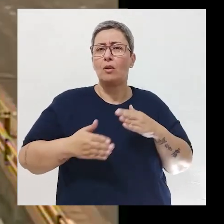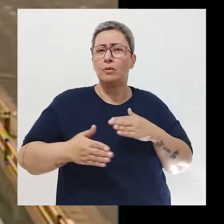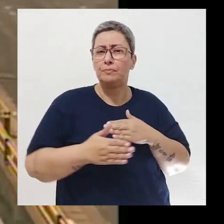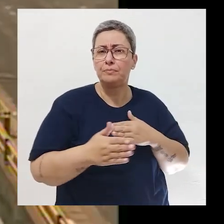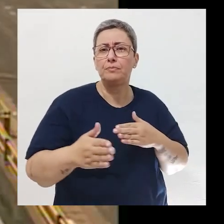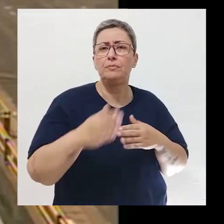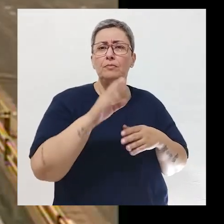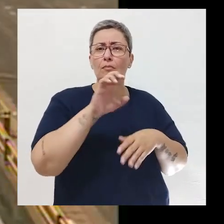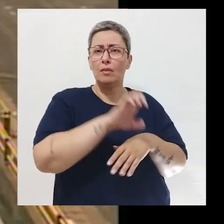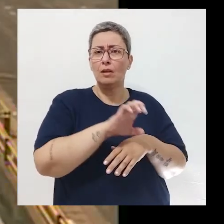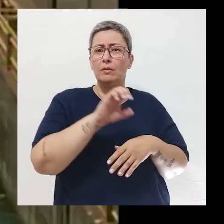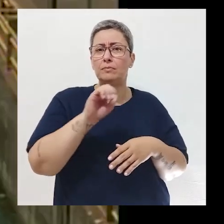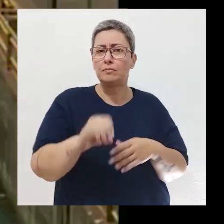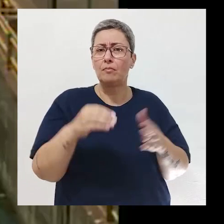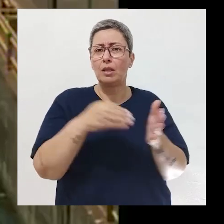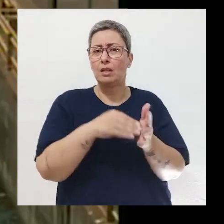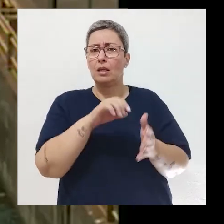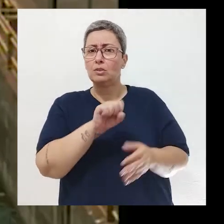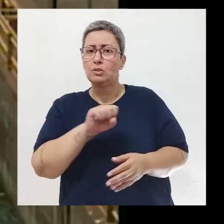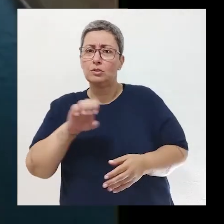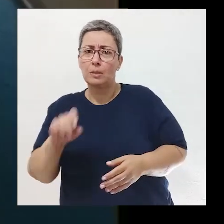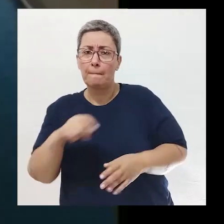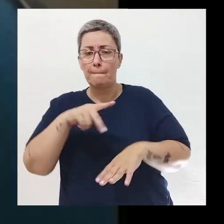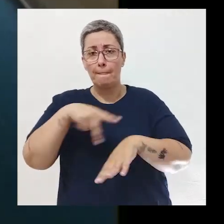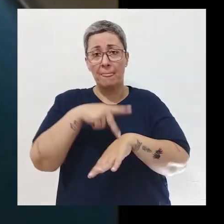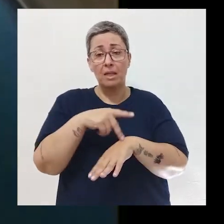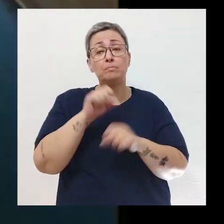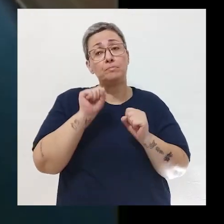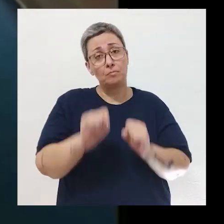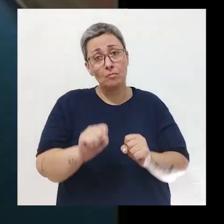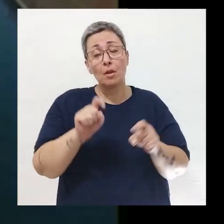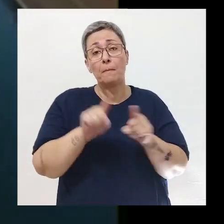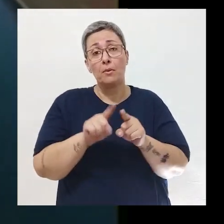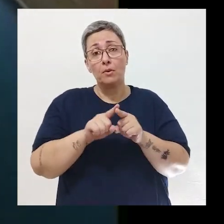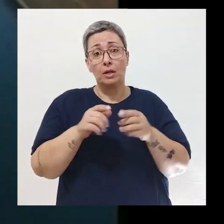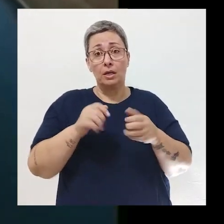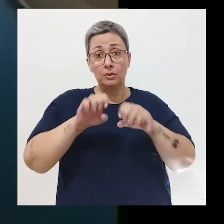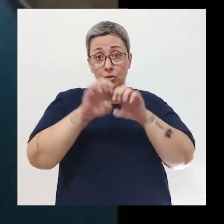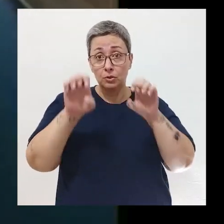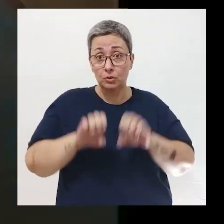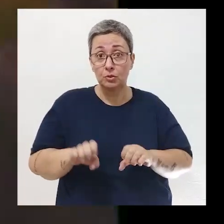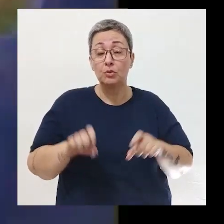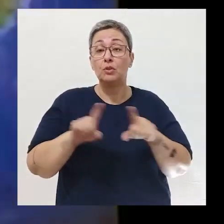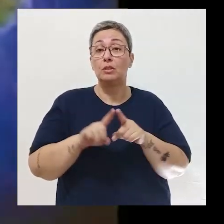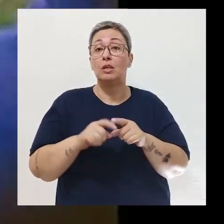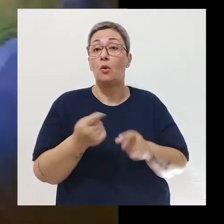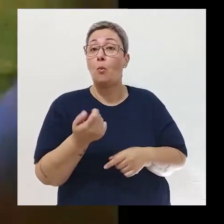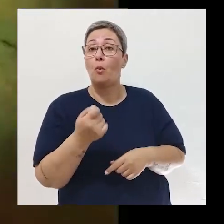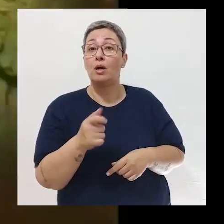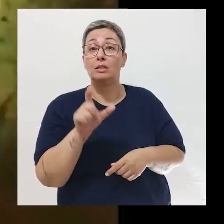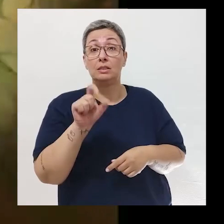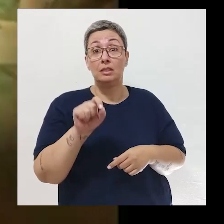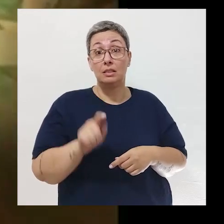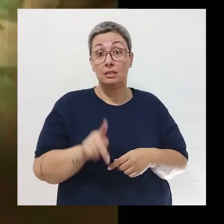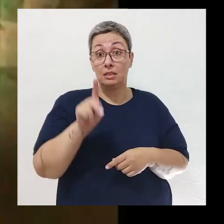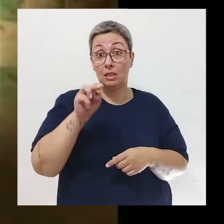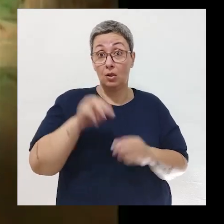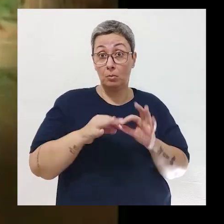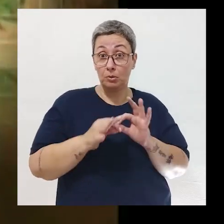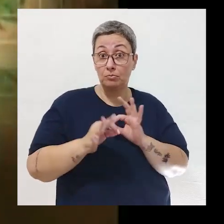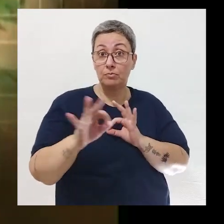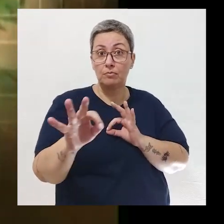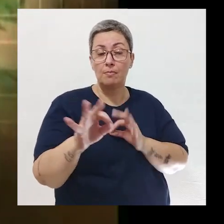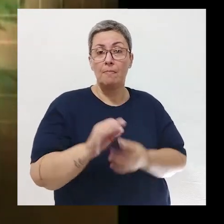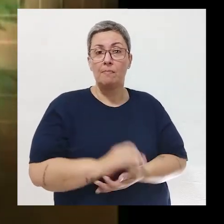percorrem todo o centro-oeste até o sudeste do país, o que só é possível por causa da estrutura, que tem quase 10 quilômetros